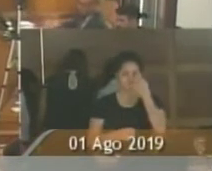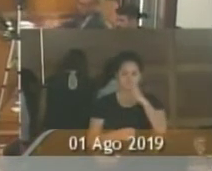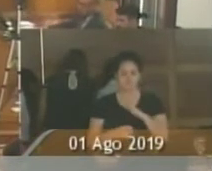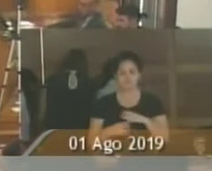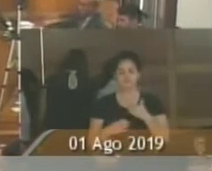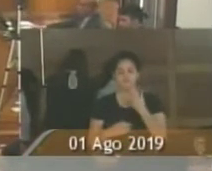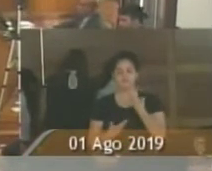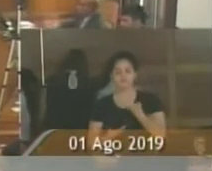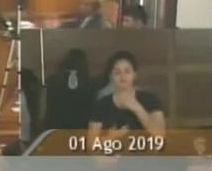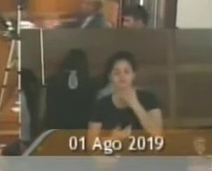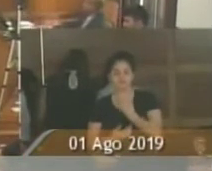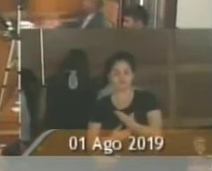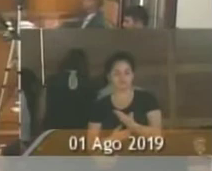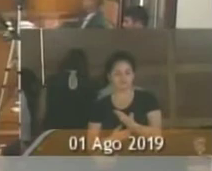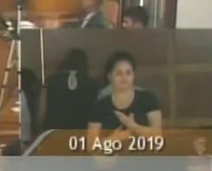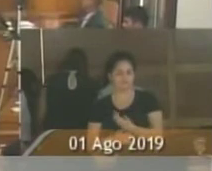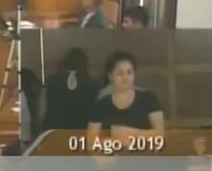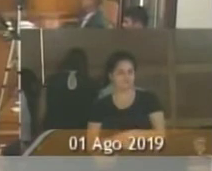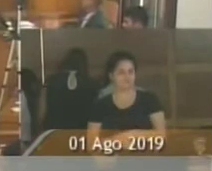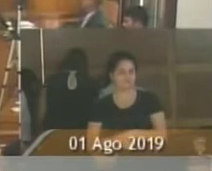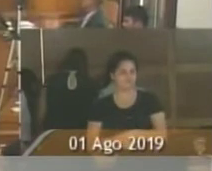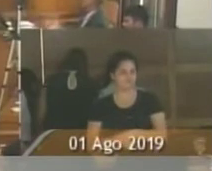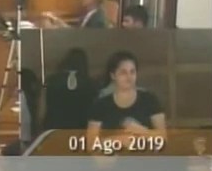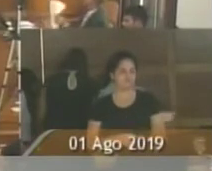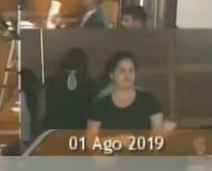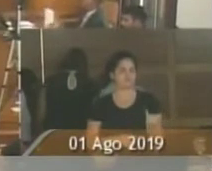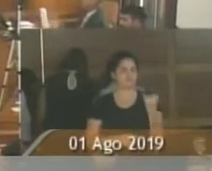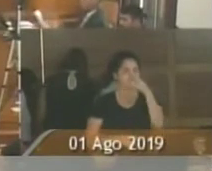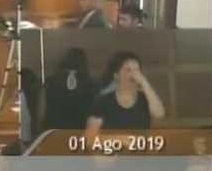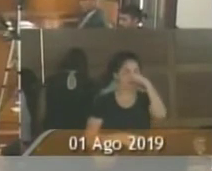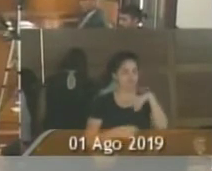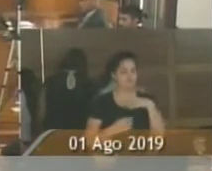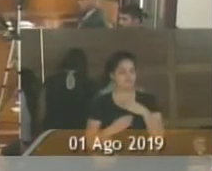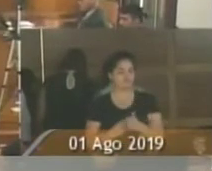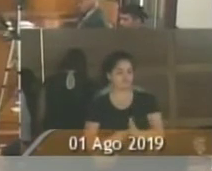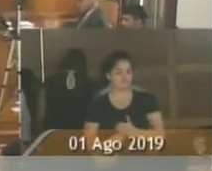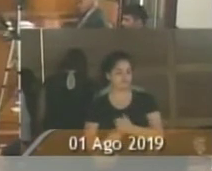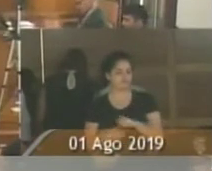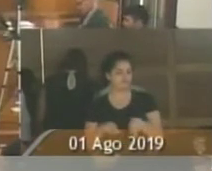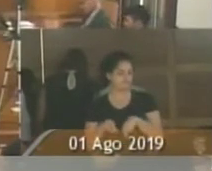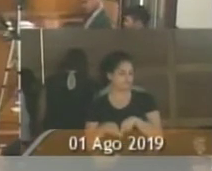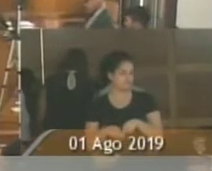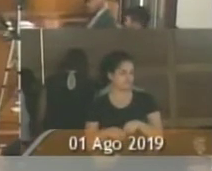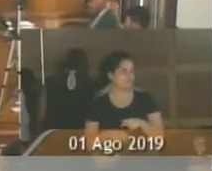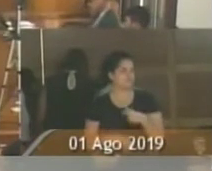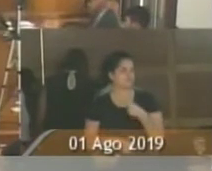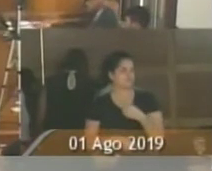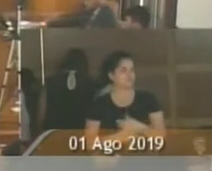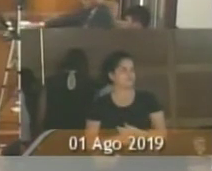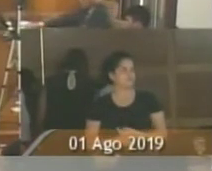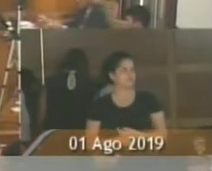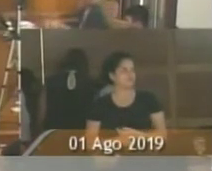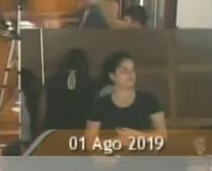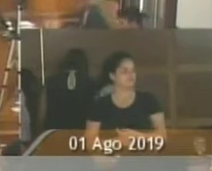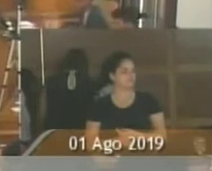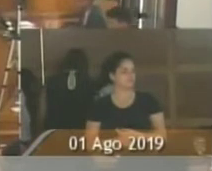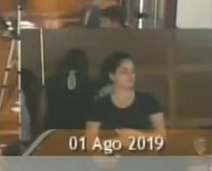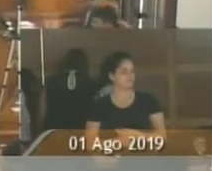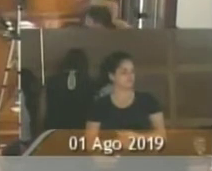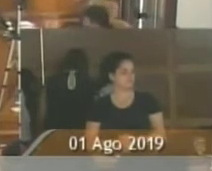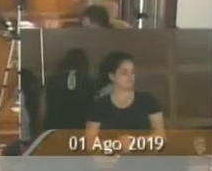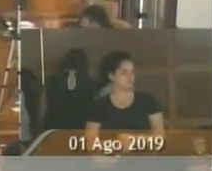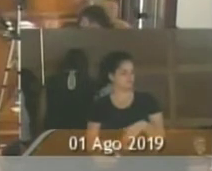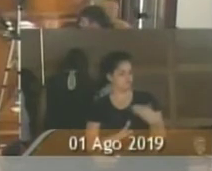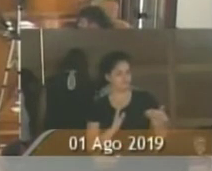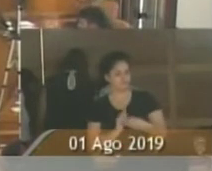pediu, importa quem vai ser atendido. E a população tem que ser atendida. Vamos aqui fazer recomposição de coro.